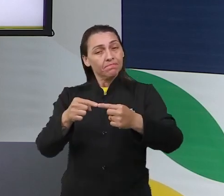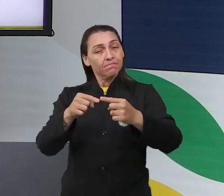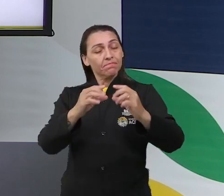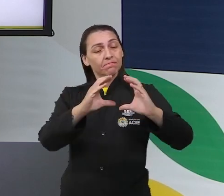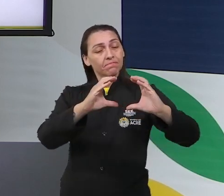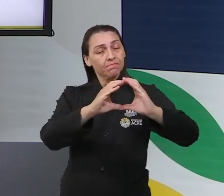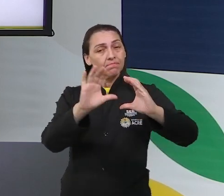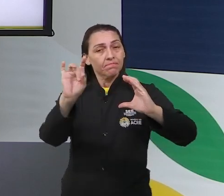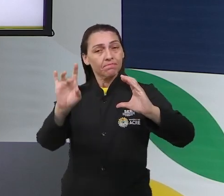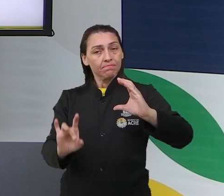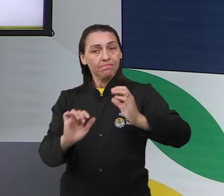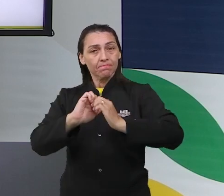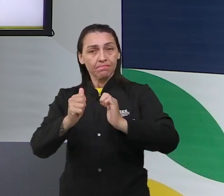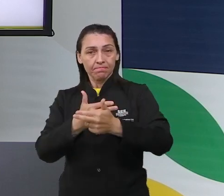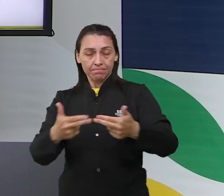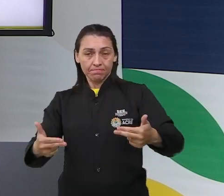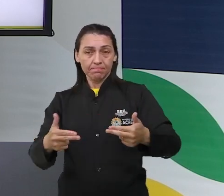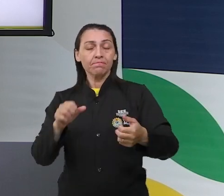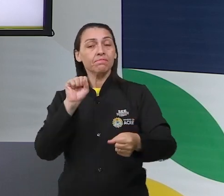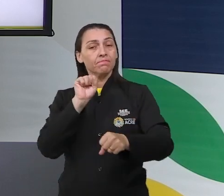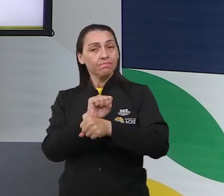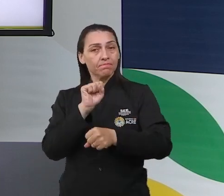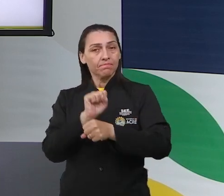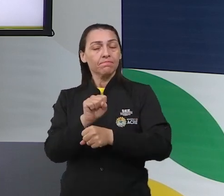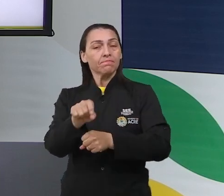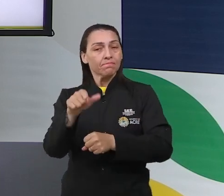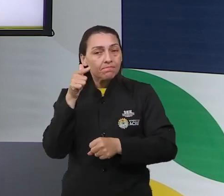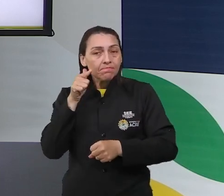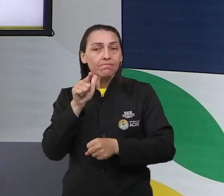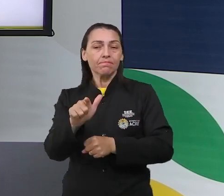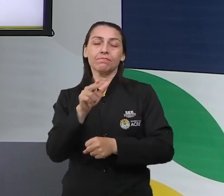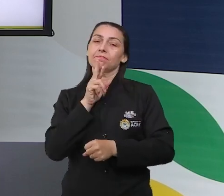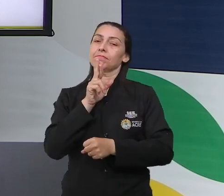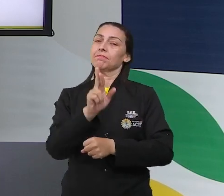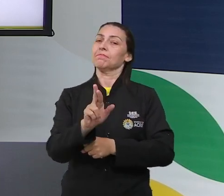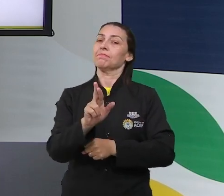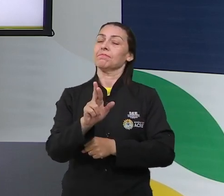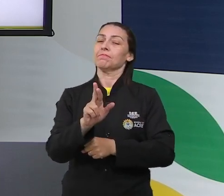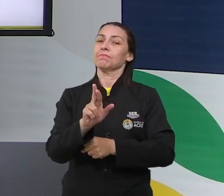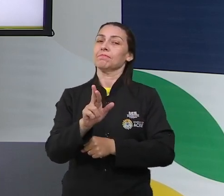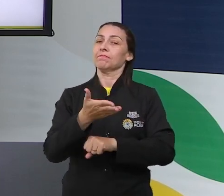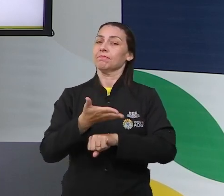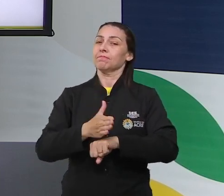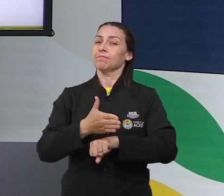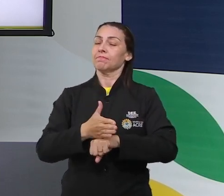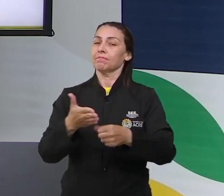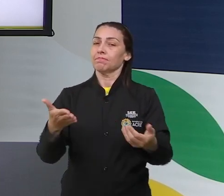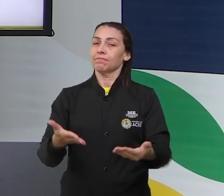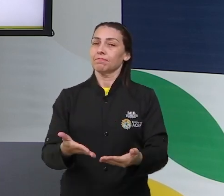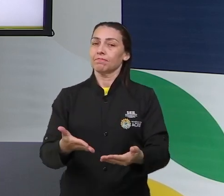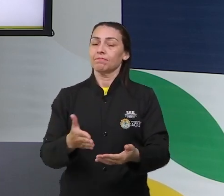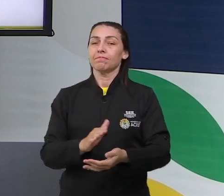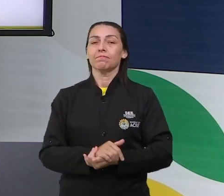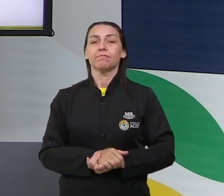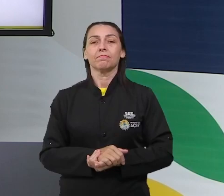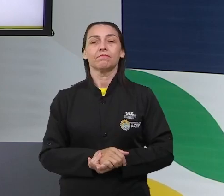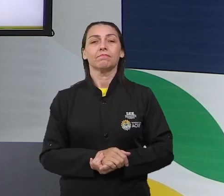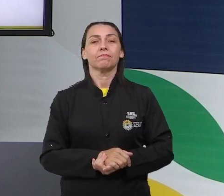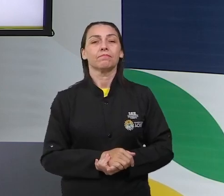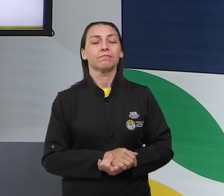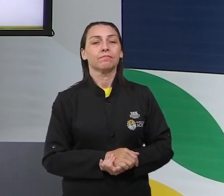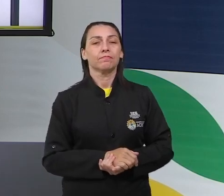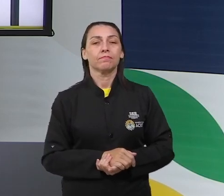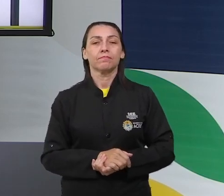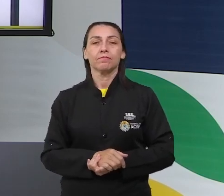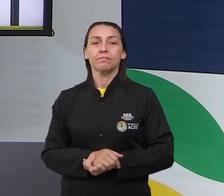ao seu esporte? Eu espero que vocês tenham conseguido resolver a nossa atividade de hoje. Agora, pessoal,